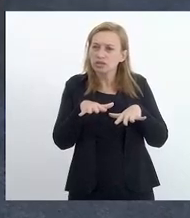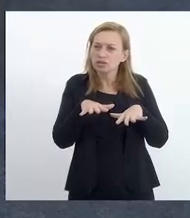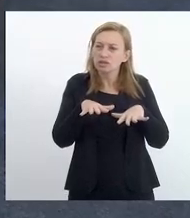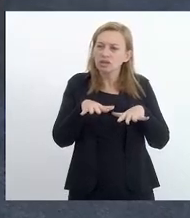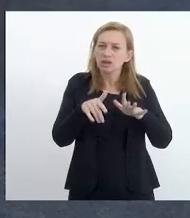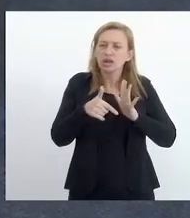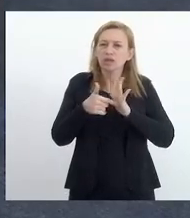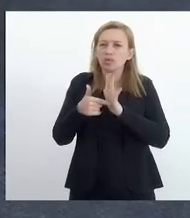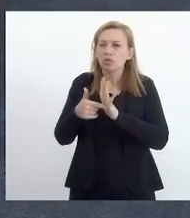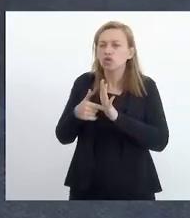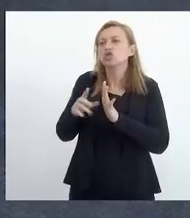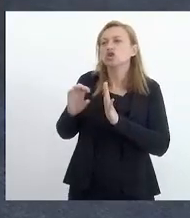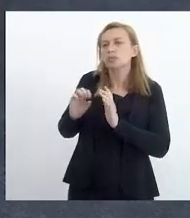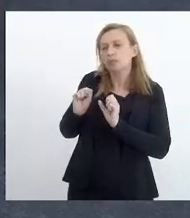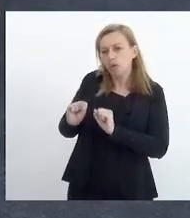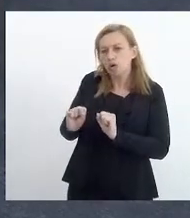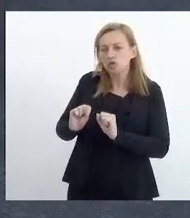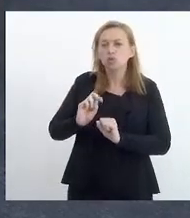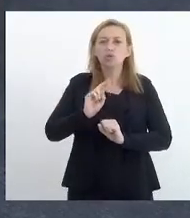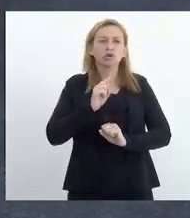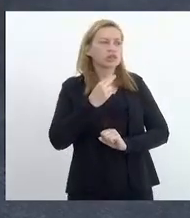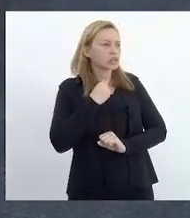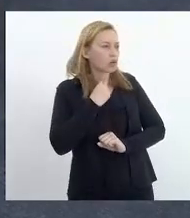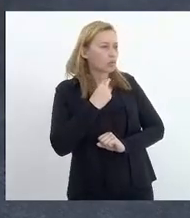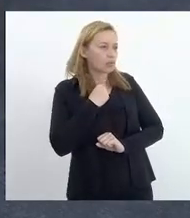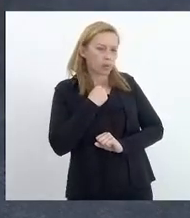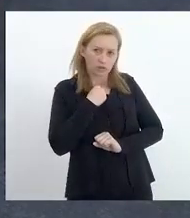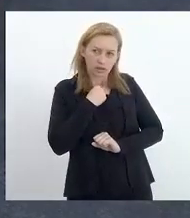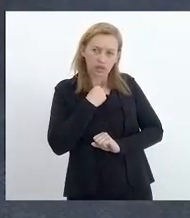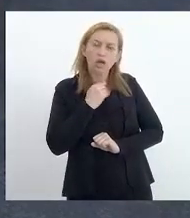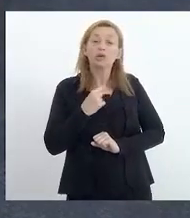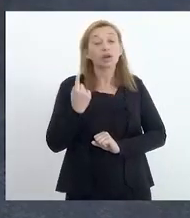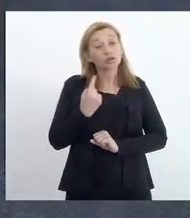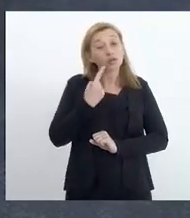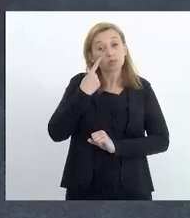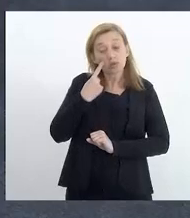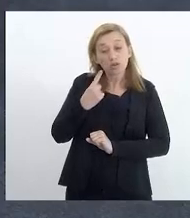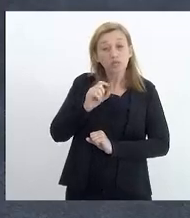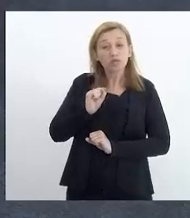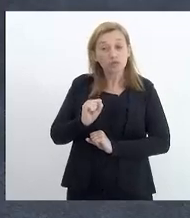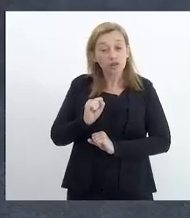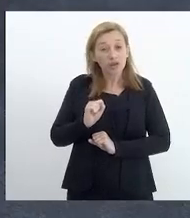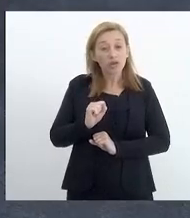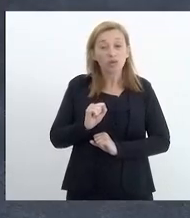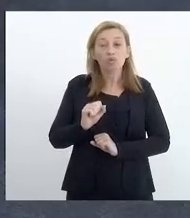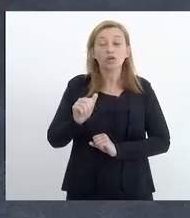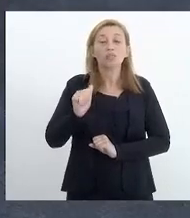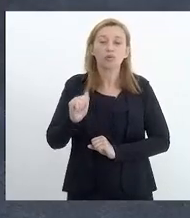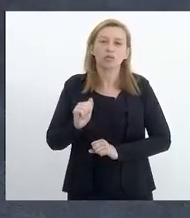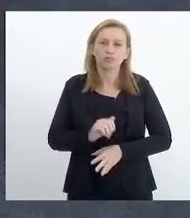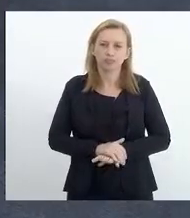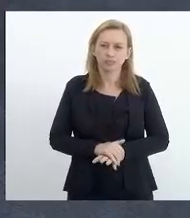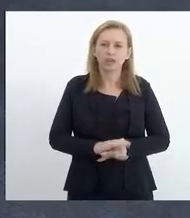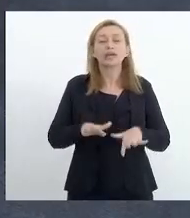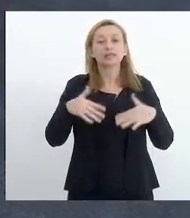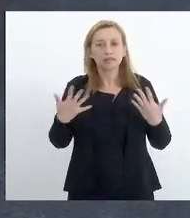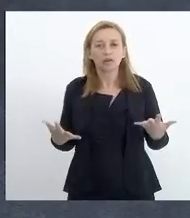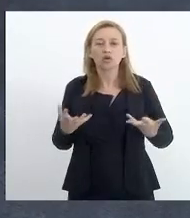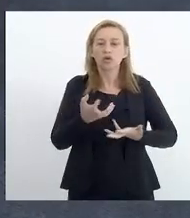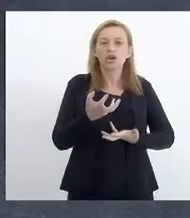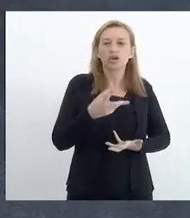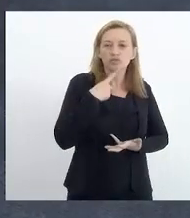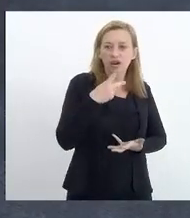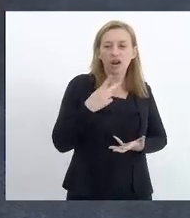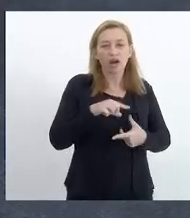traz aquilo que pode, o que não pode, para que a gente possa atender no que pode. E assim eu quero dizer